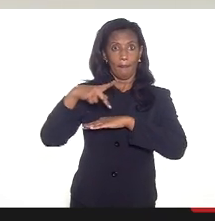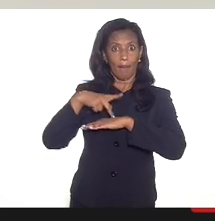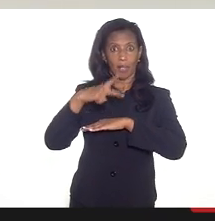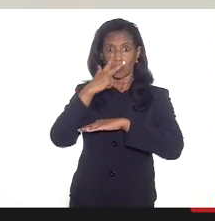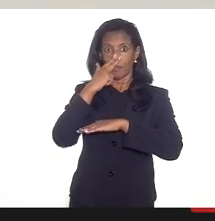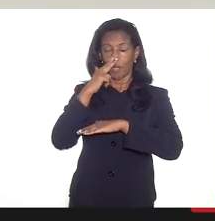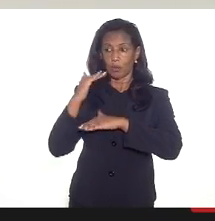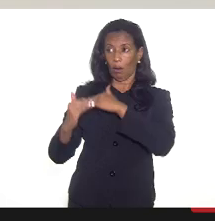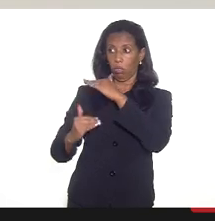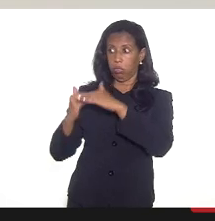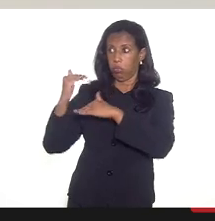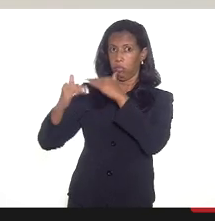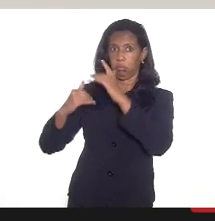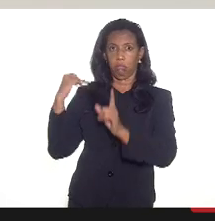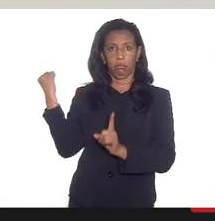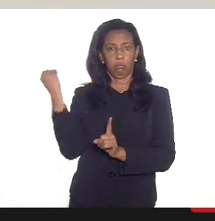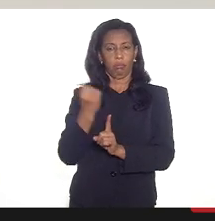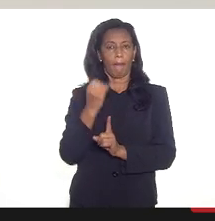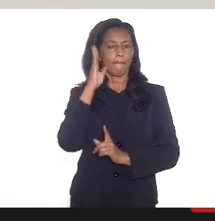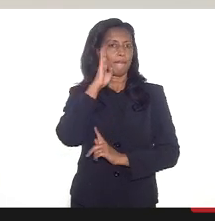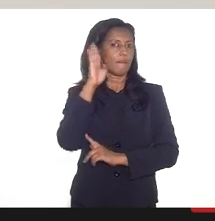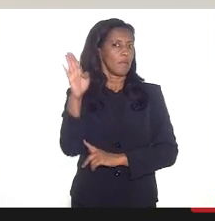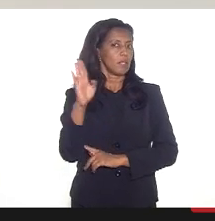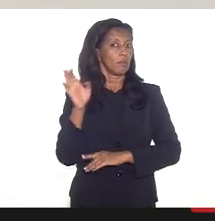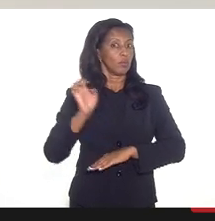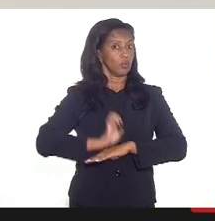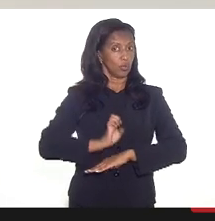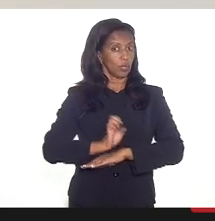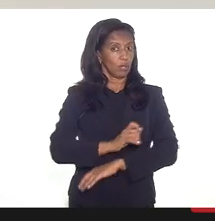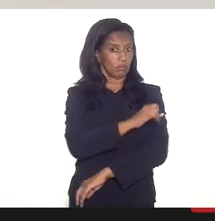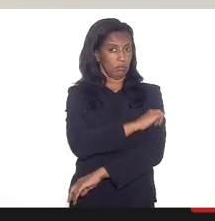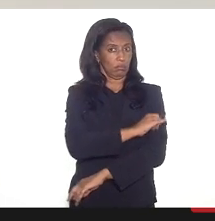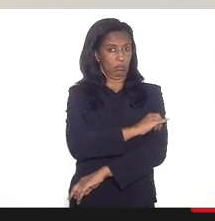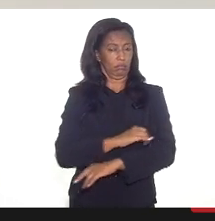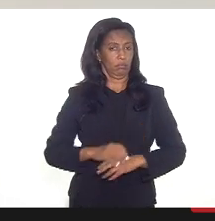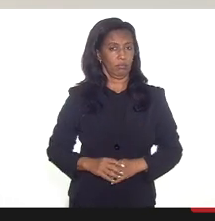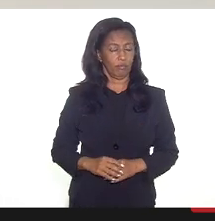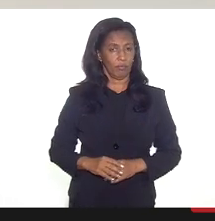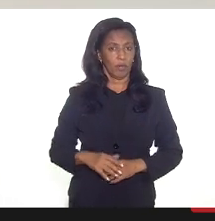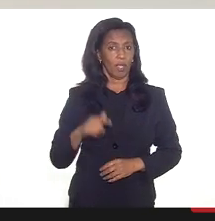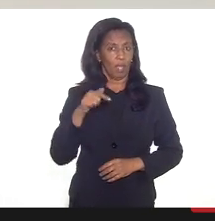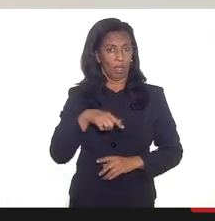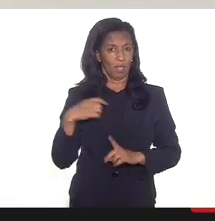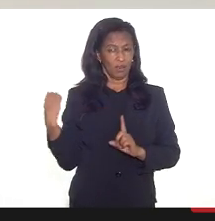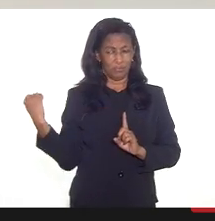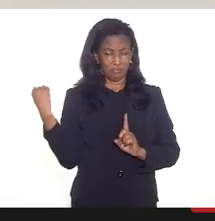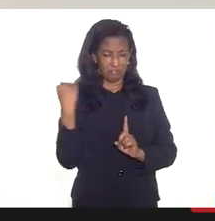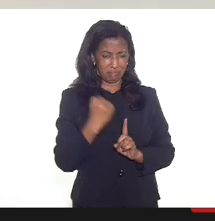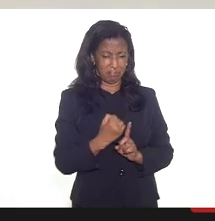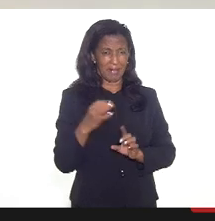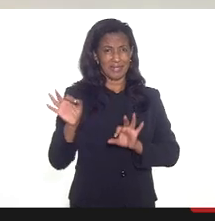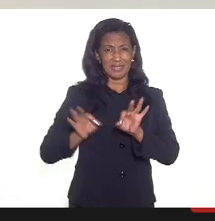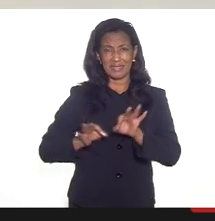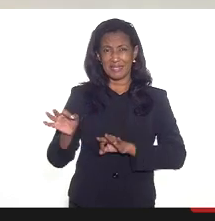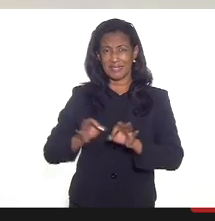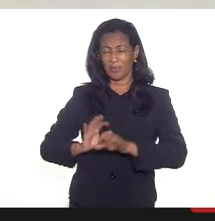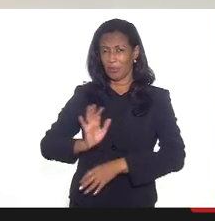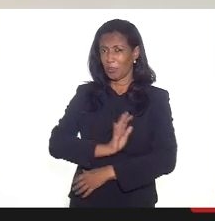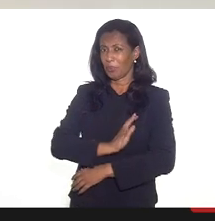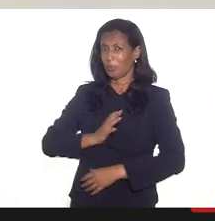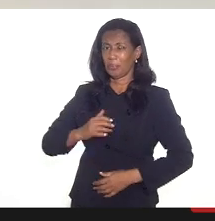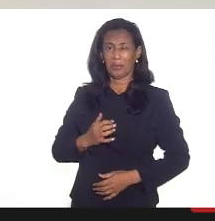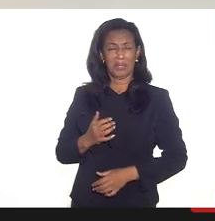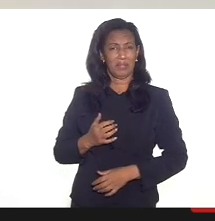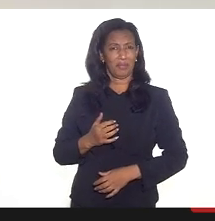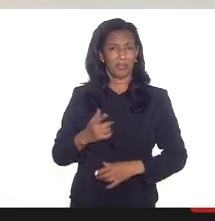escalada em números de feminicídio, principalmente o nosso estado. E esse feminicídio, essa forma grave, irreversível